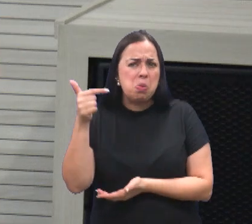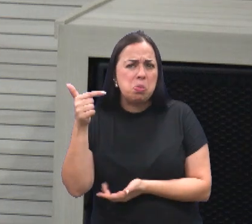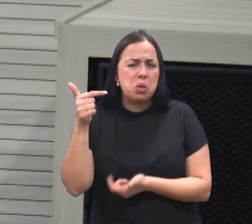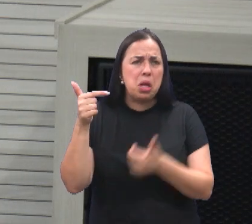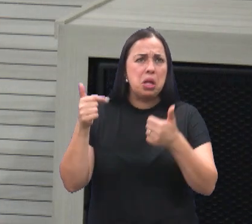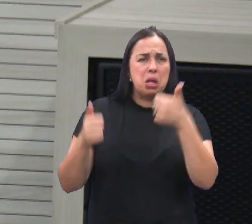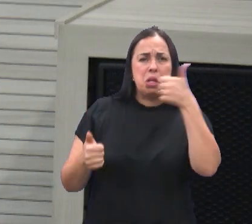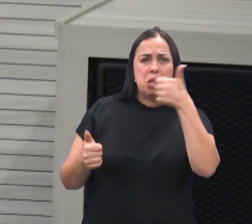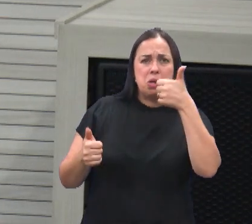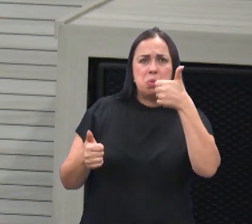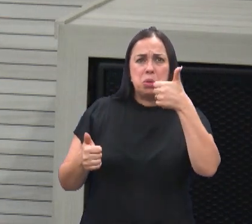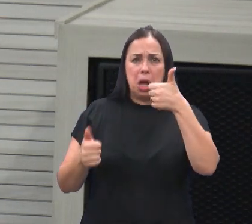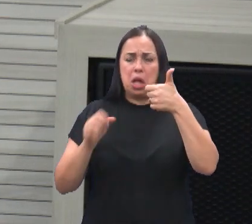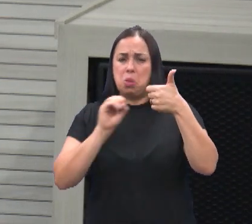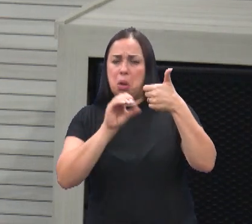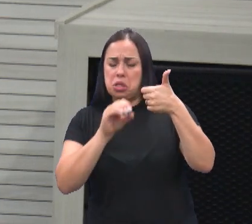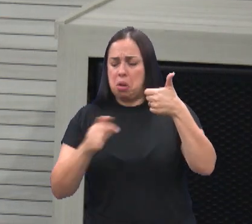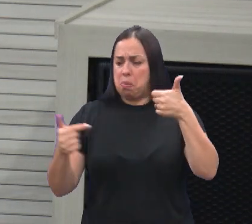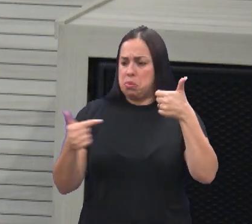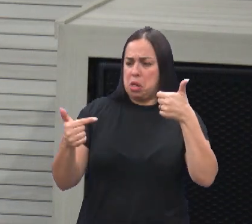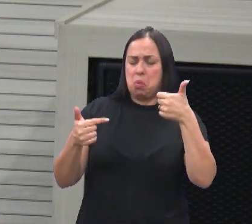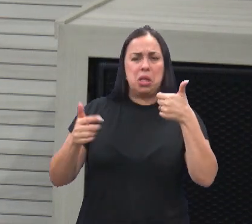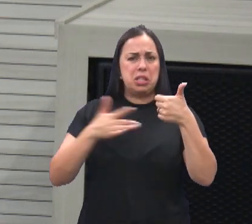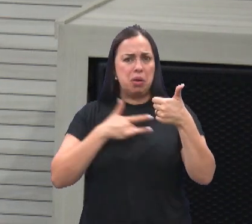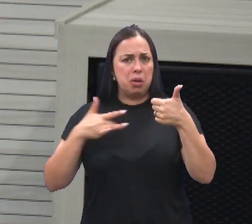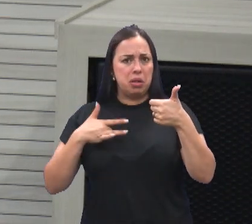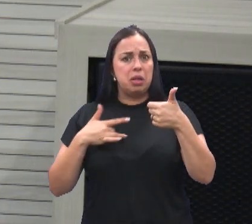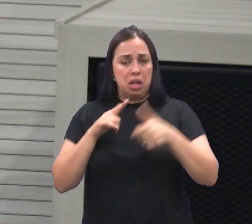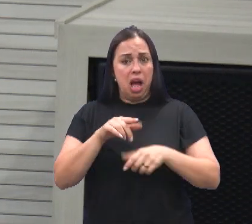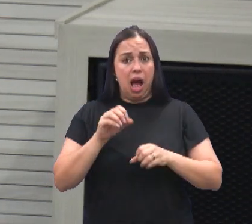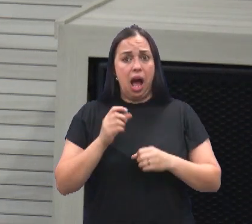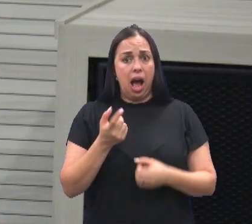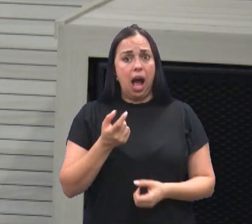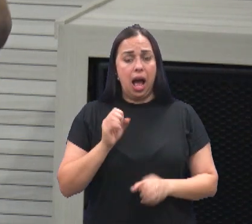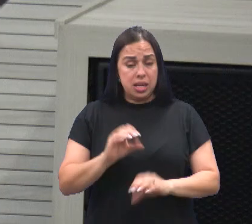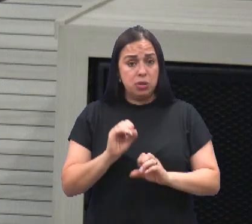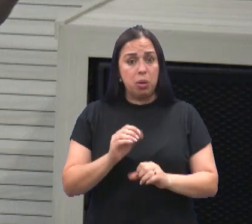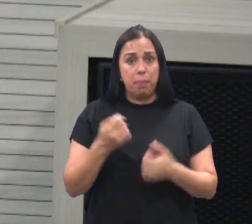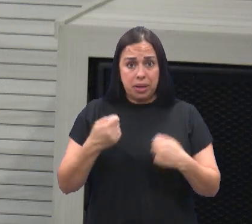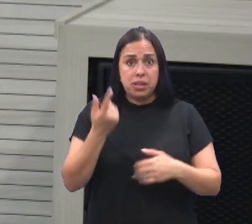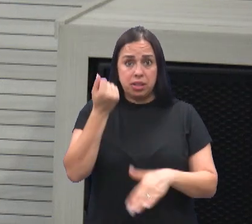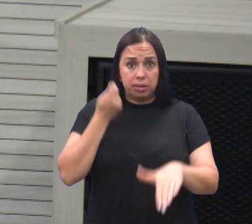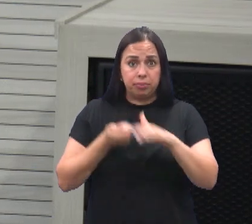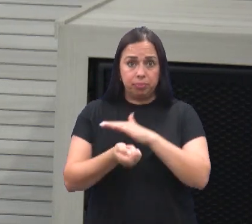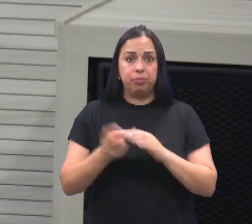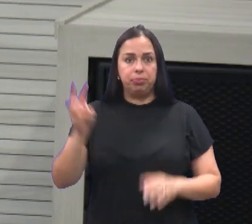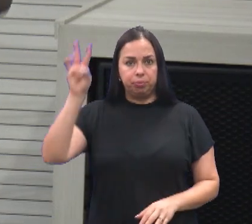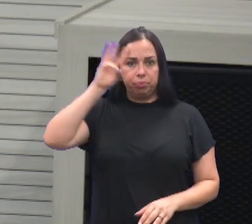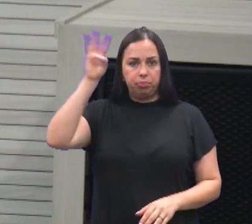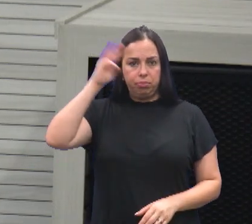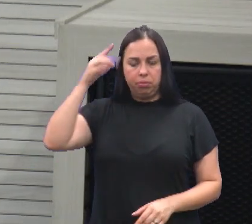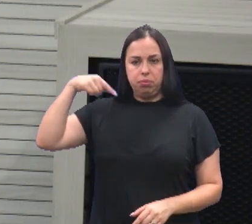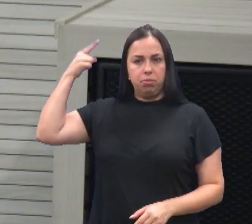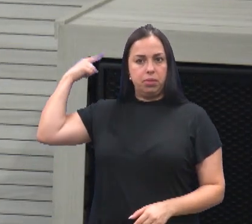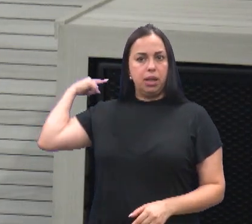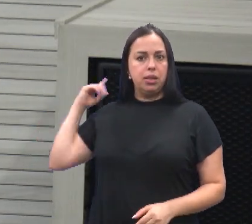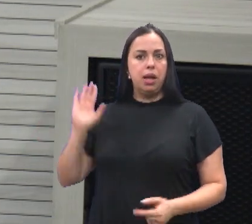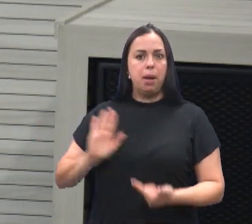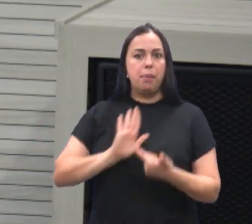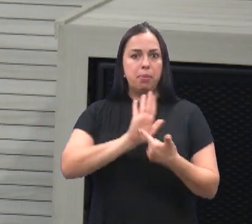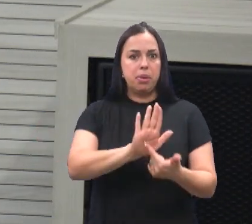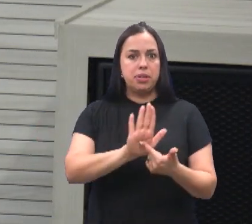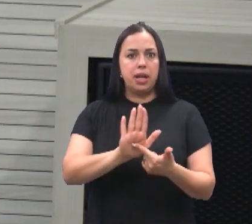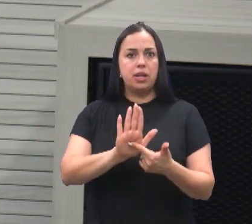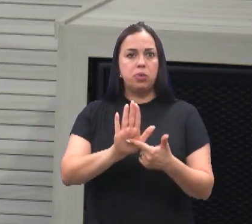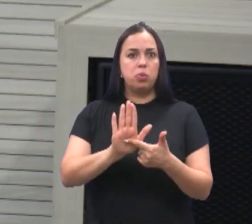e Educação. E a gente precisa que a educação receba esse recurso. Na terça-feira, a gente apresentou uma situação na